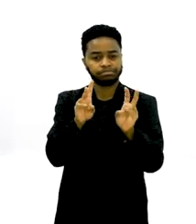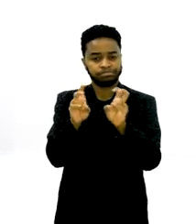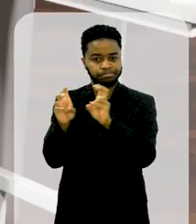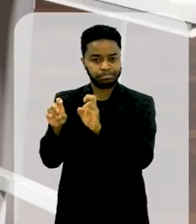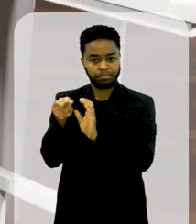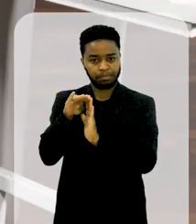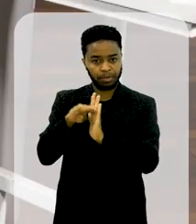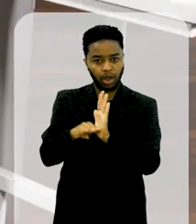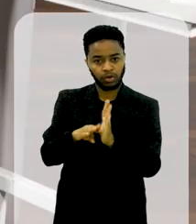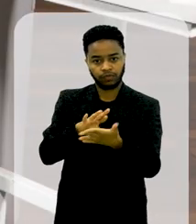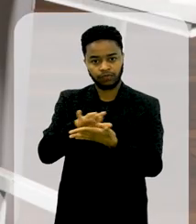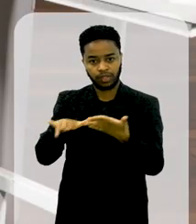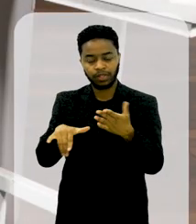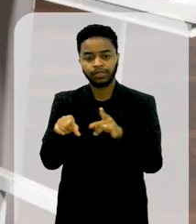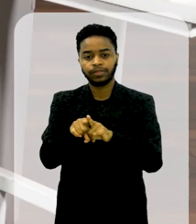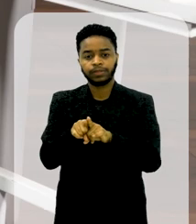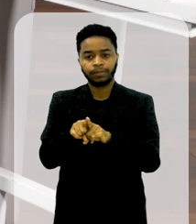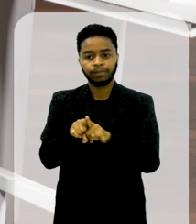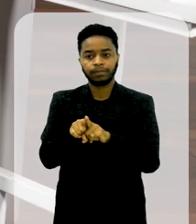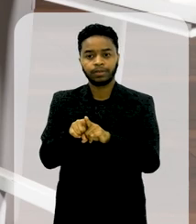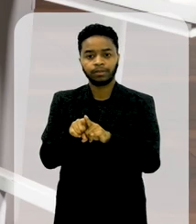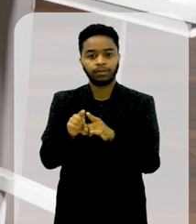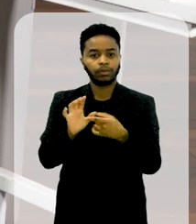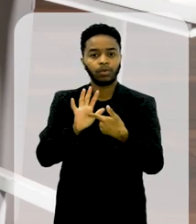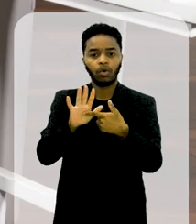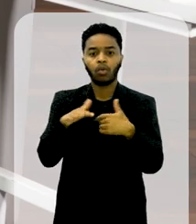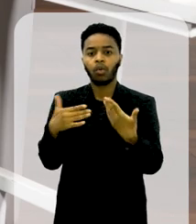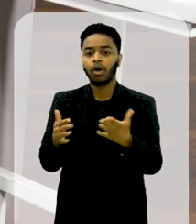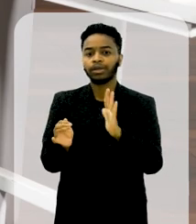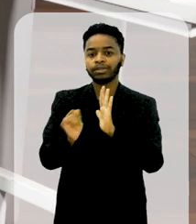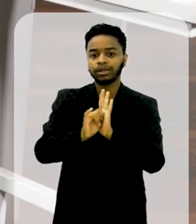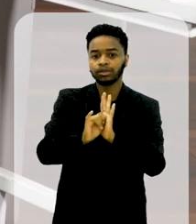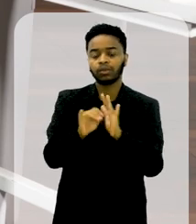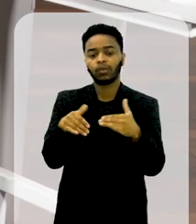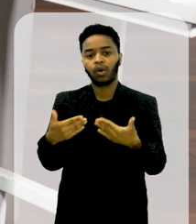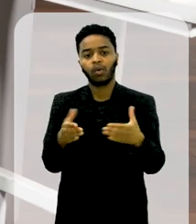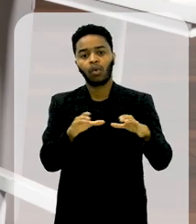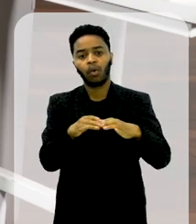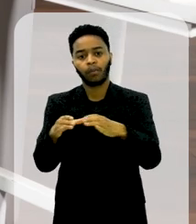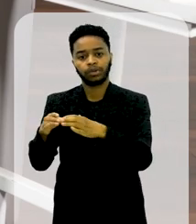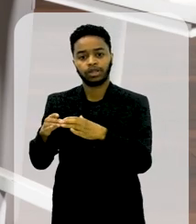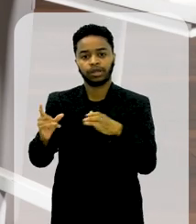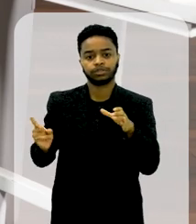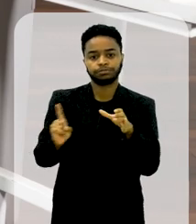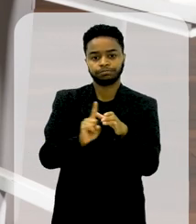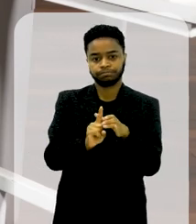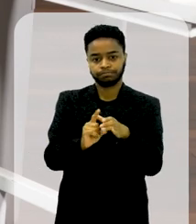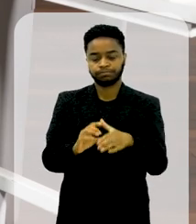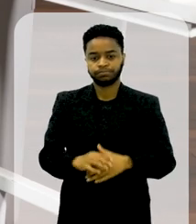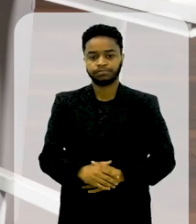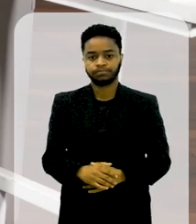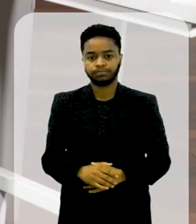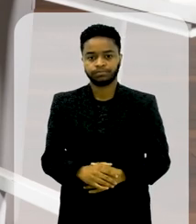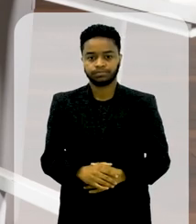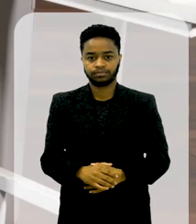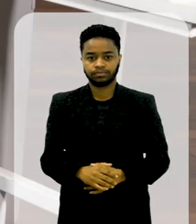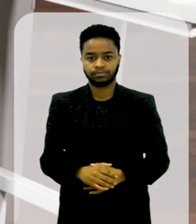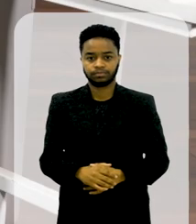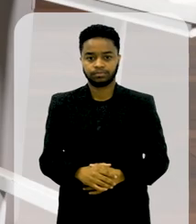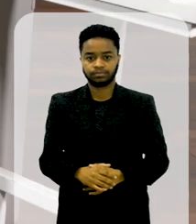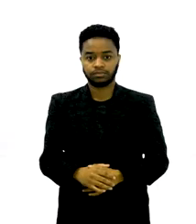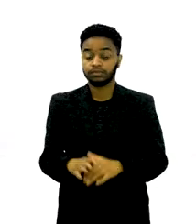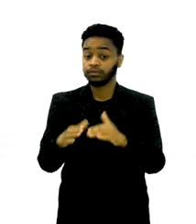isso elas vão estar definindo né a qual a sua identidade sua comunidade se pertence bom E